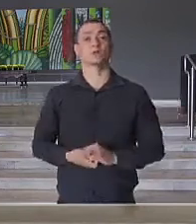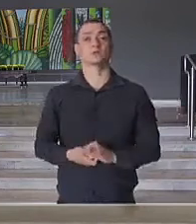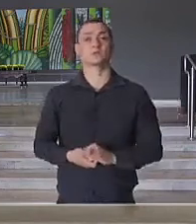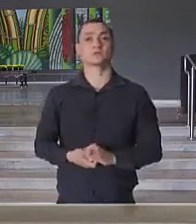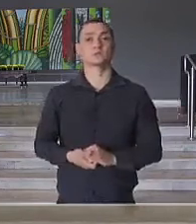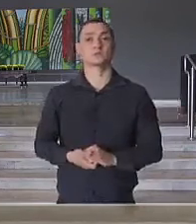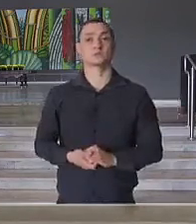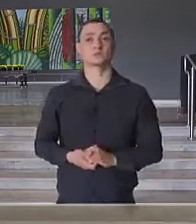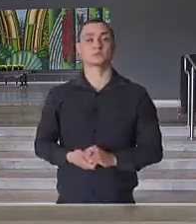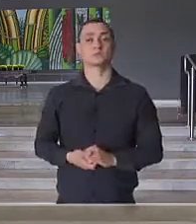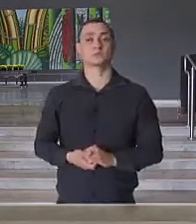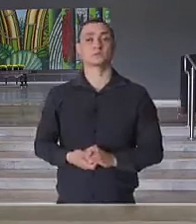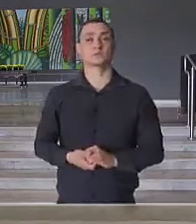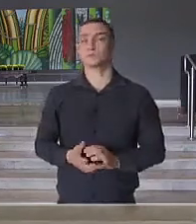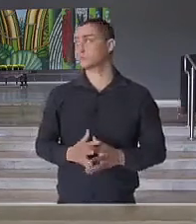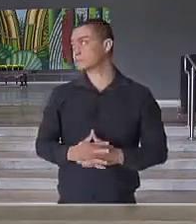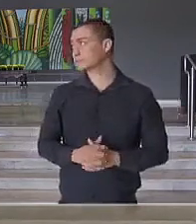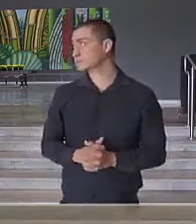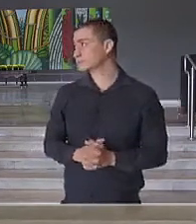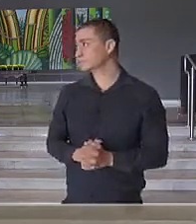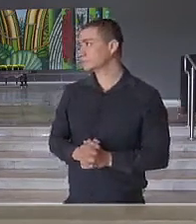Governador.